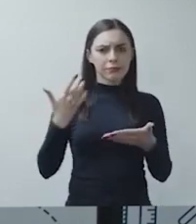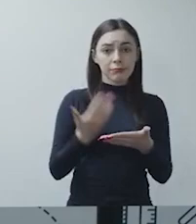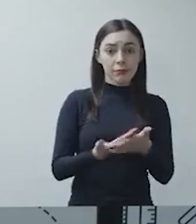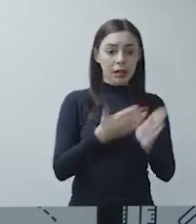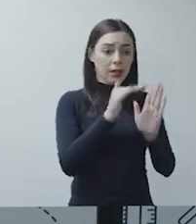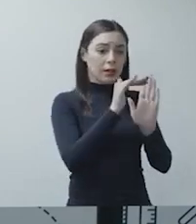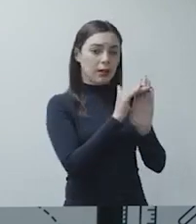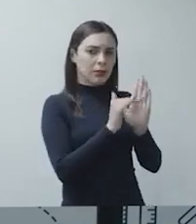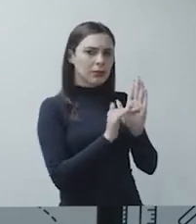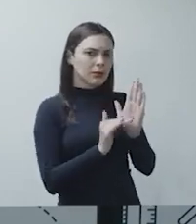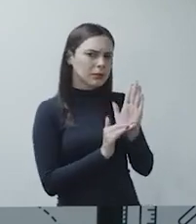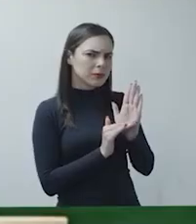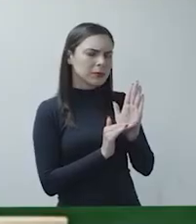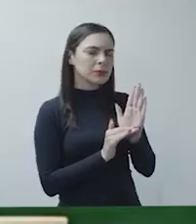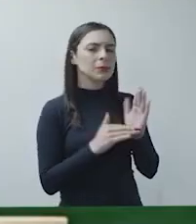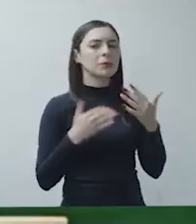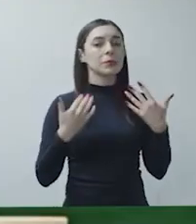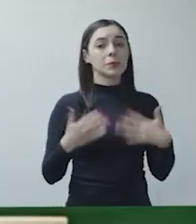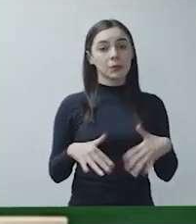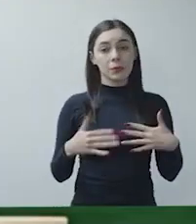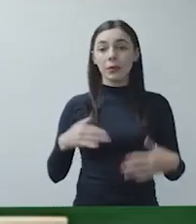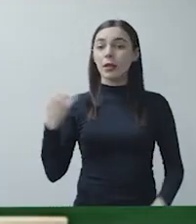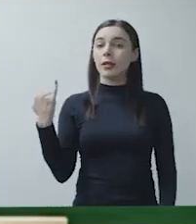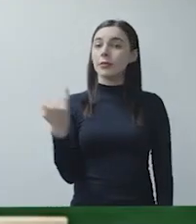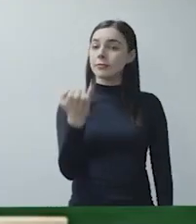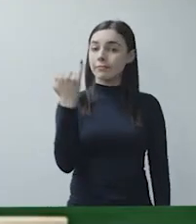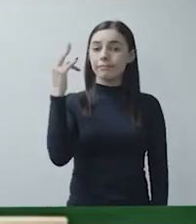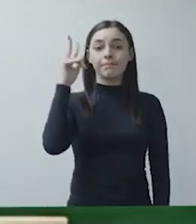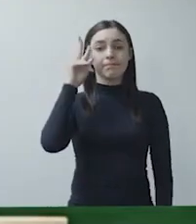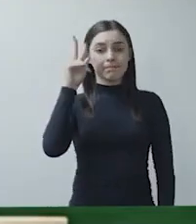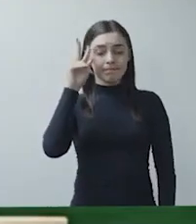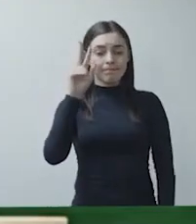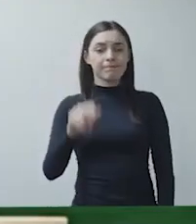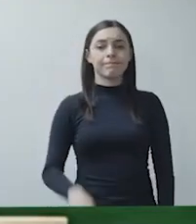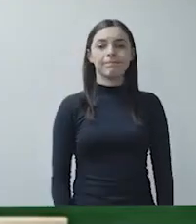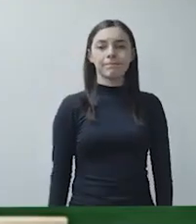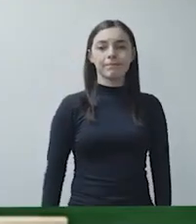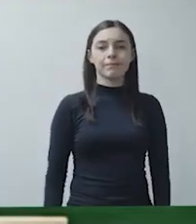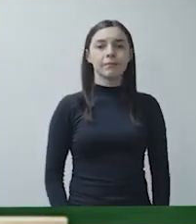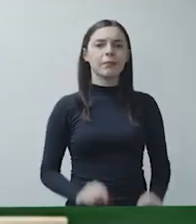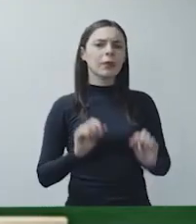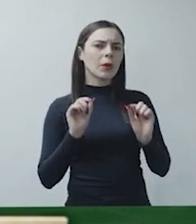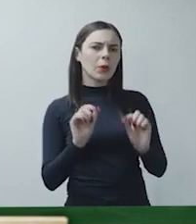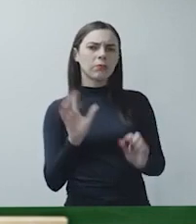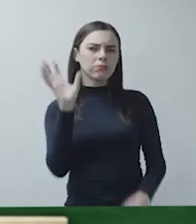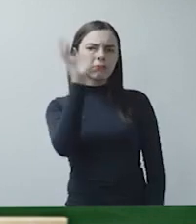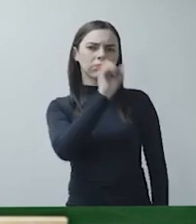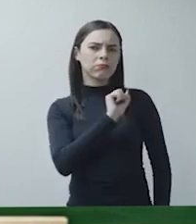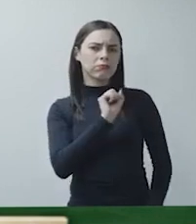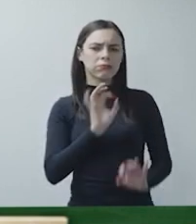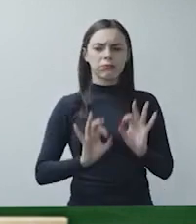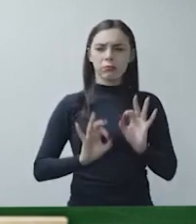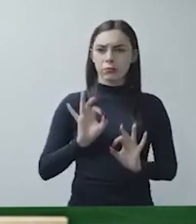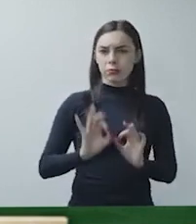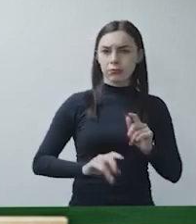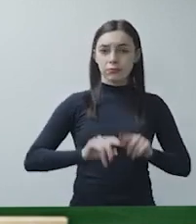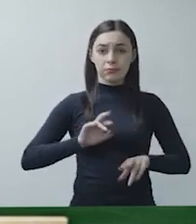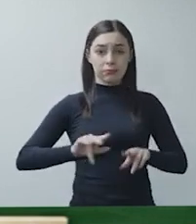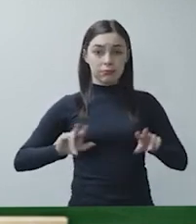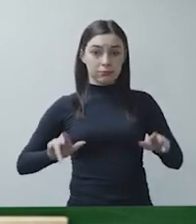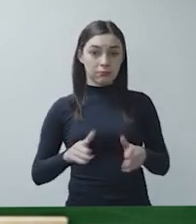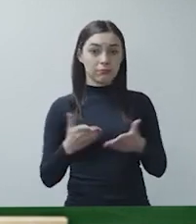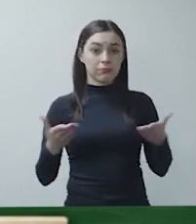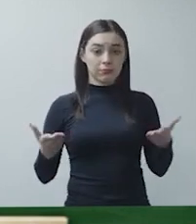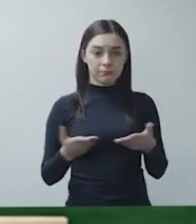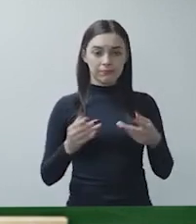rotina. O quanto é importante lembrarmos da rotina. Então, a gente trabalhou separando os materiais.